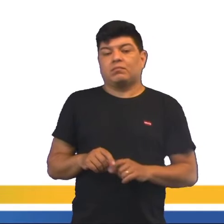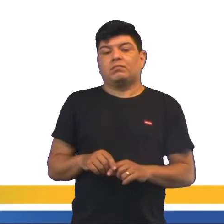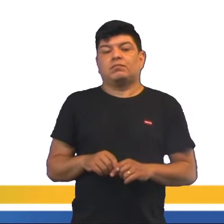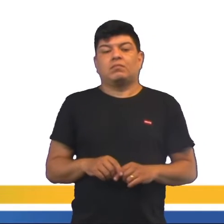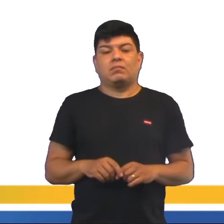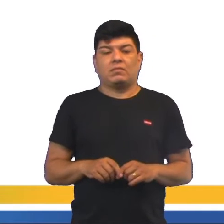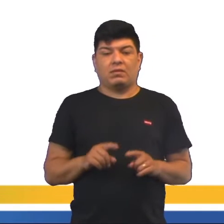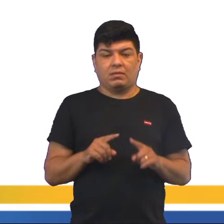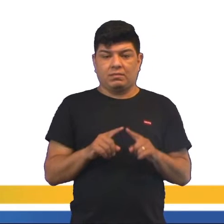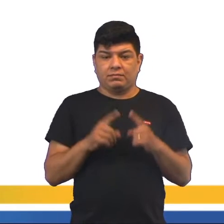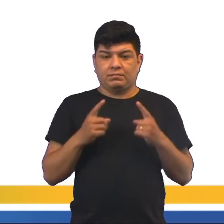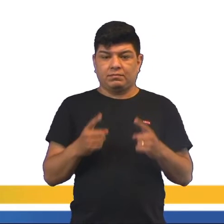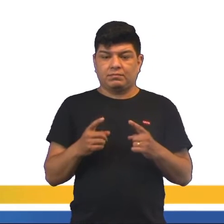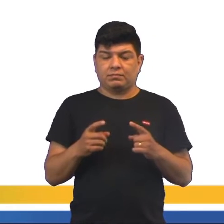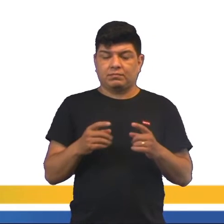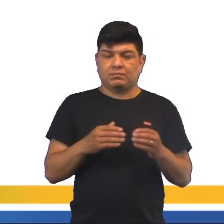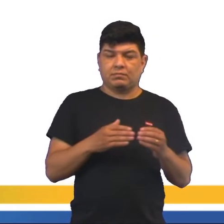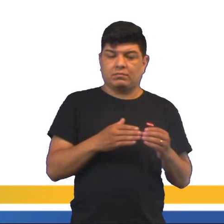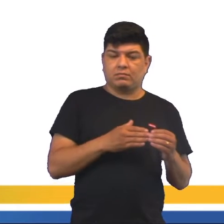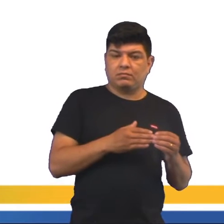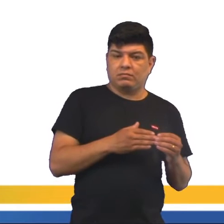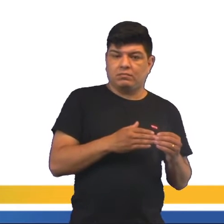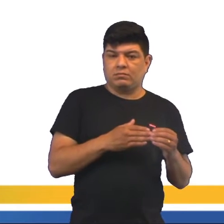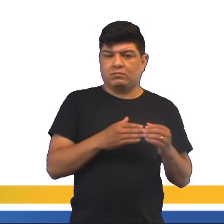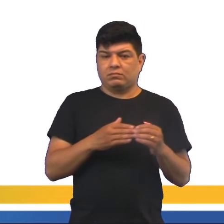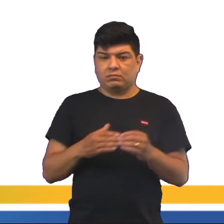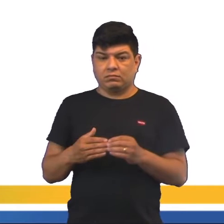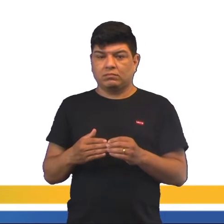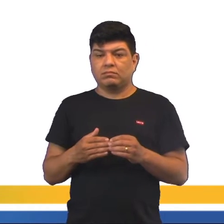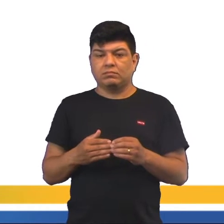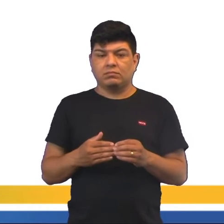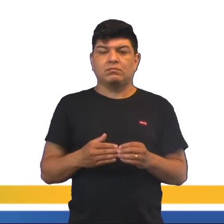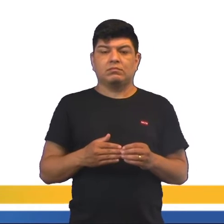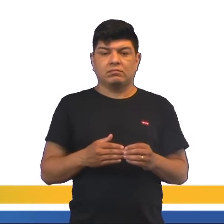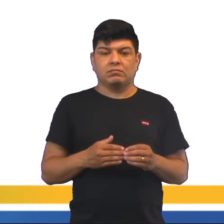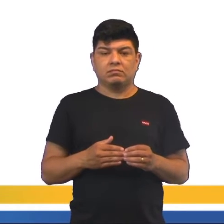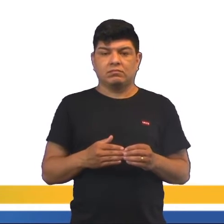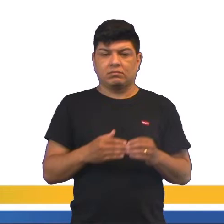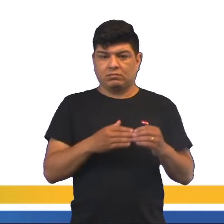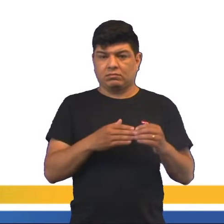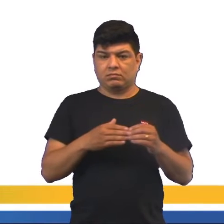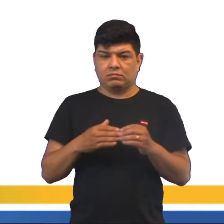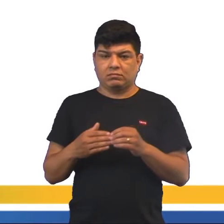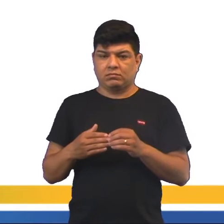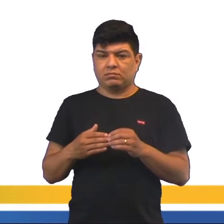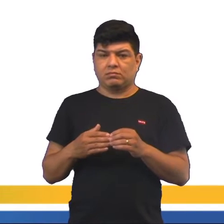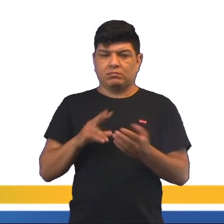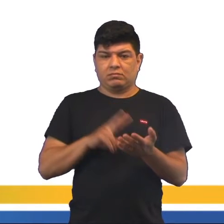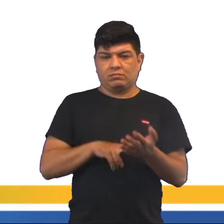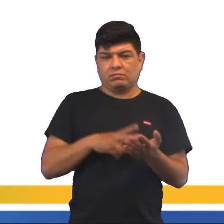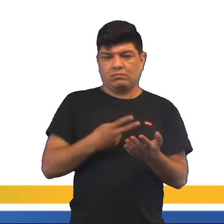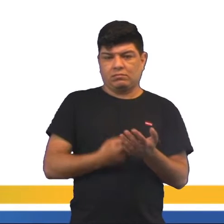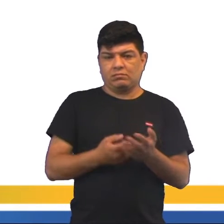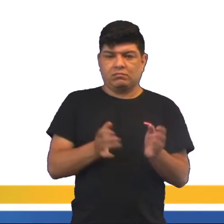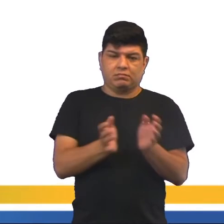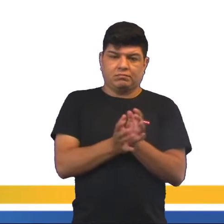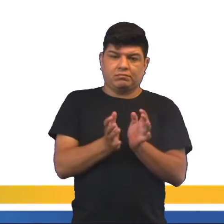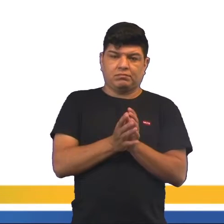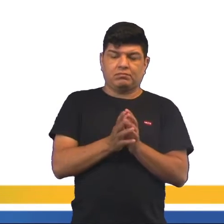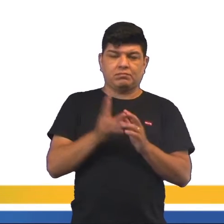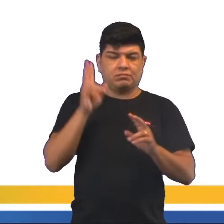com grande precisão, tá? Falando de som, certo? Conduz a interpretação